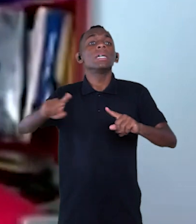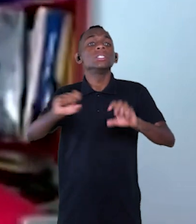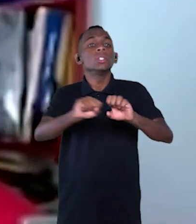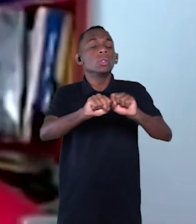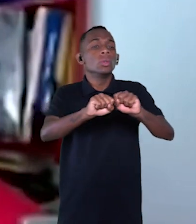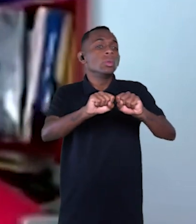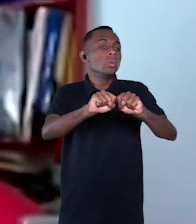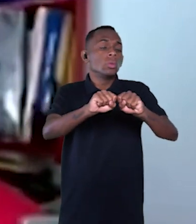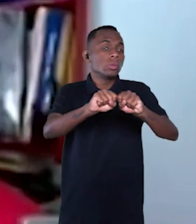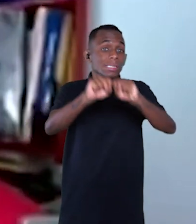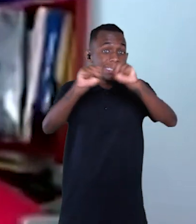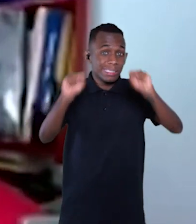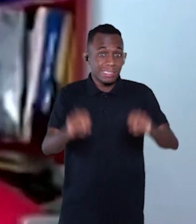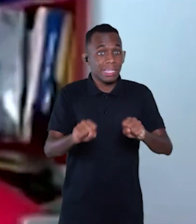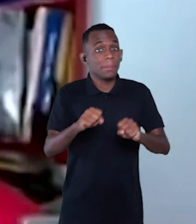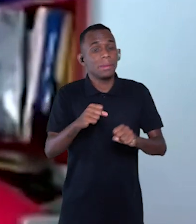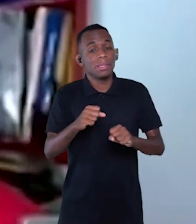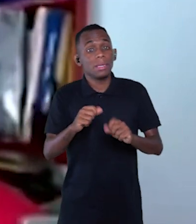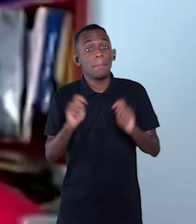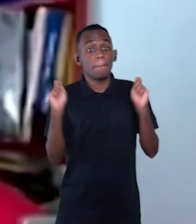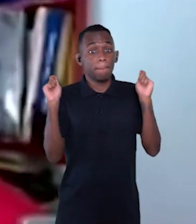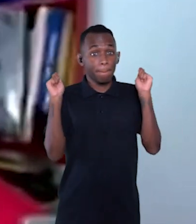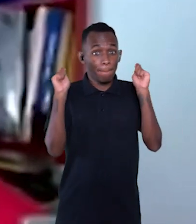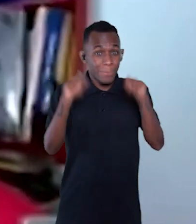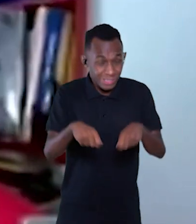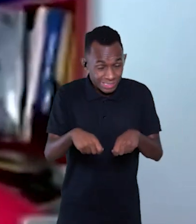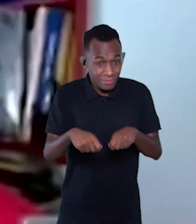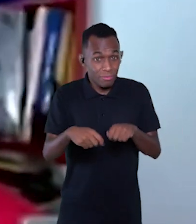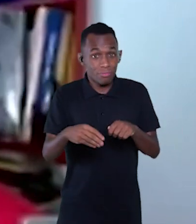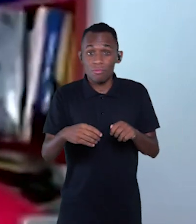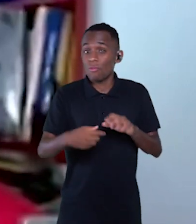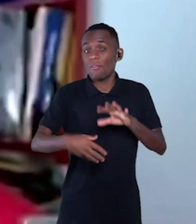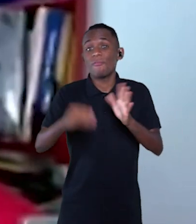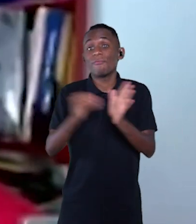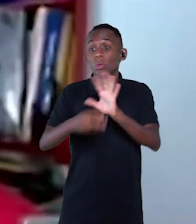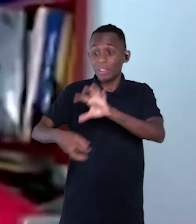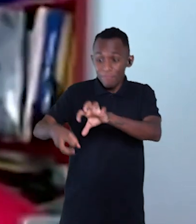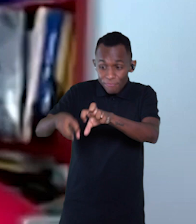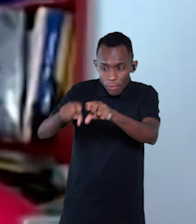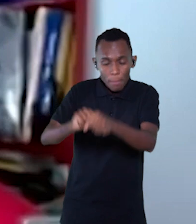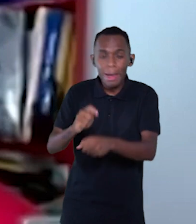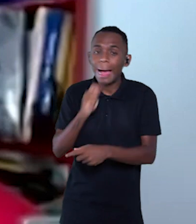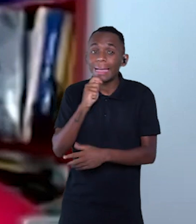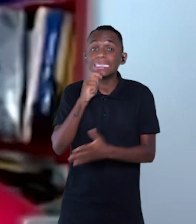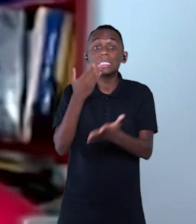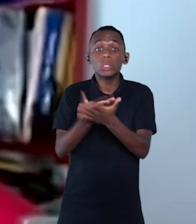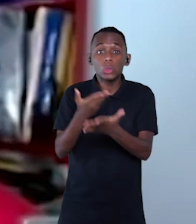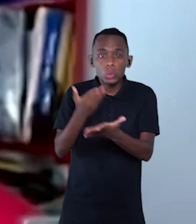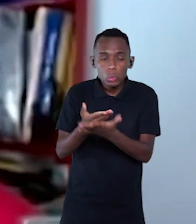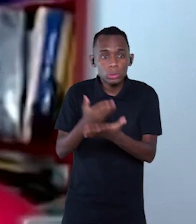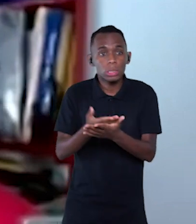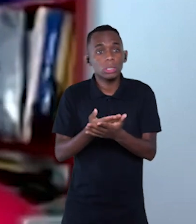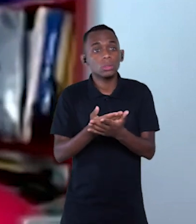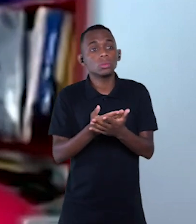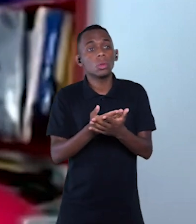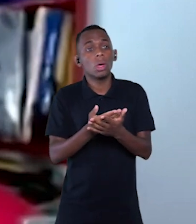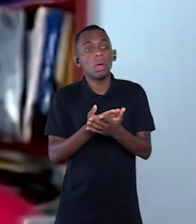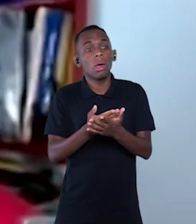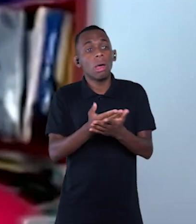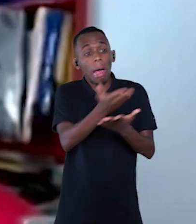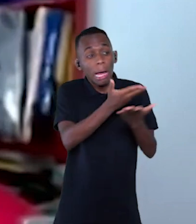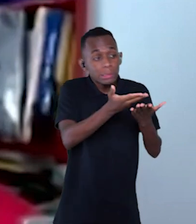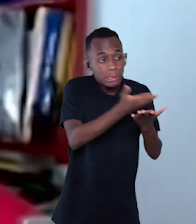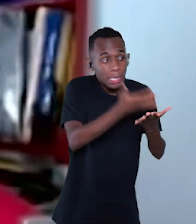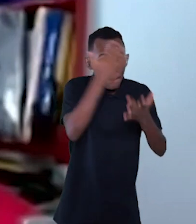que permite que um recém-formado sem residência médica atenda na unidade básica de saúde casos tão